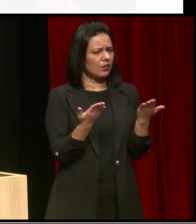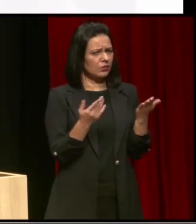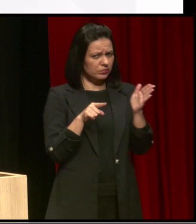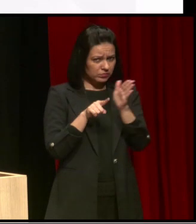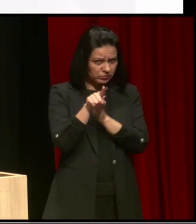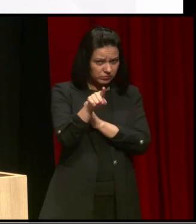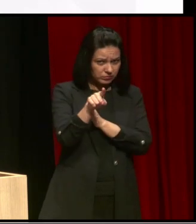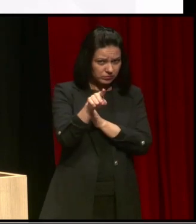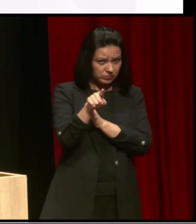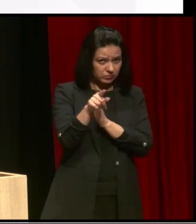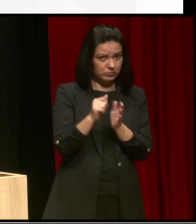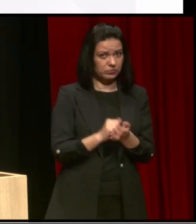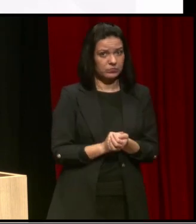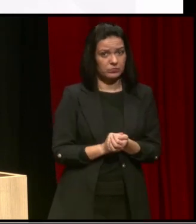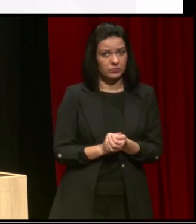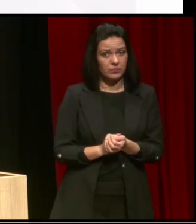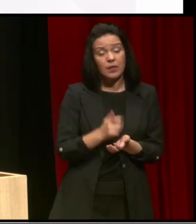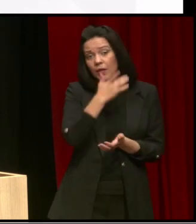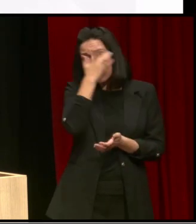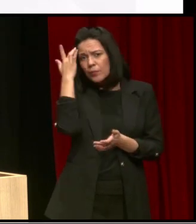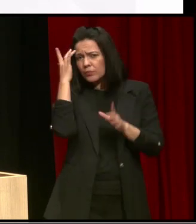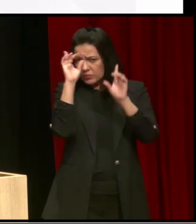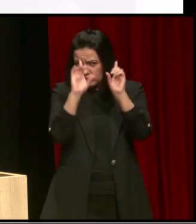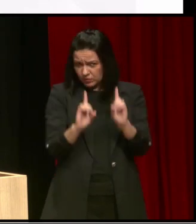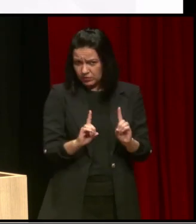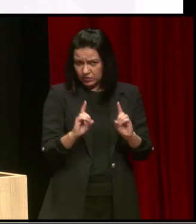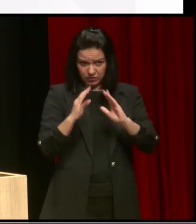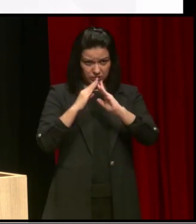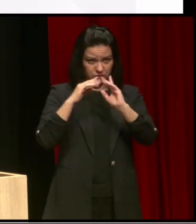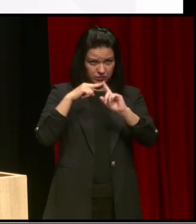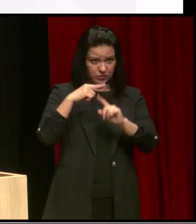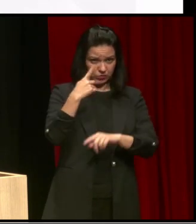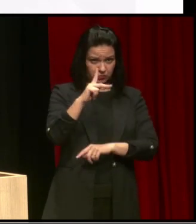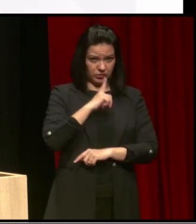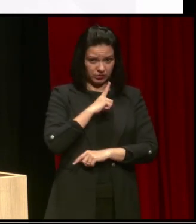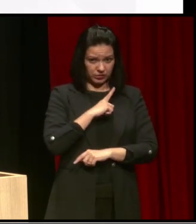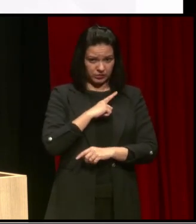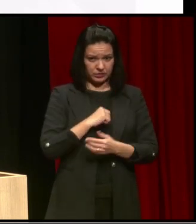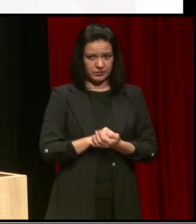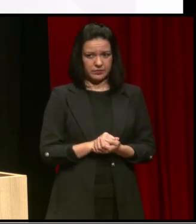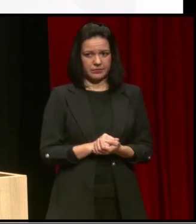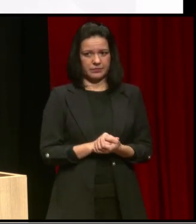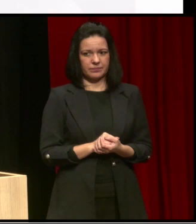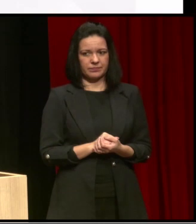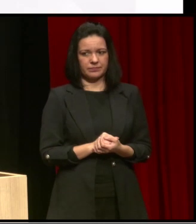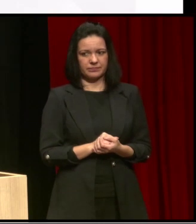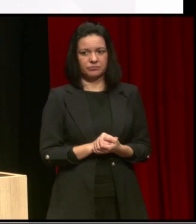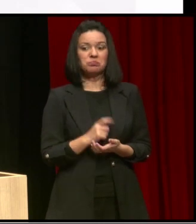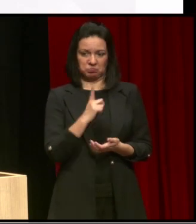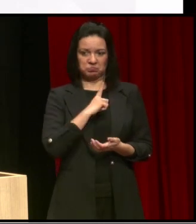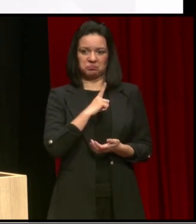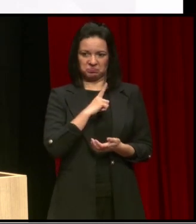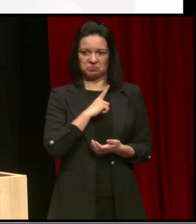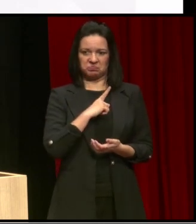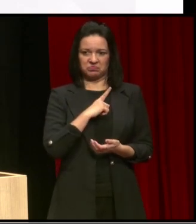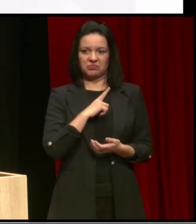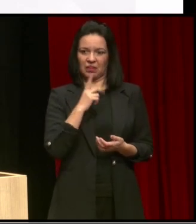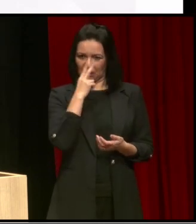pessoas com deficiência você vê na sua igreja? Muito? Um